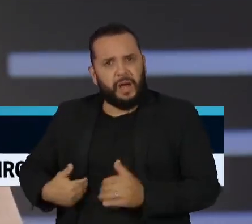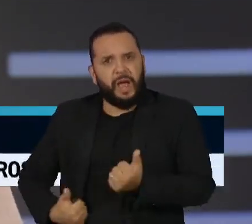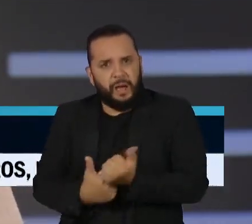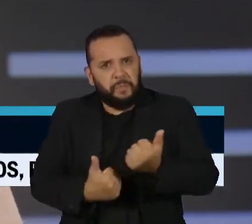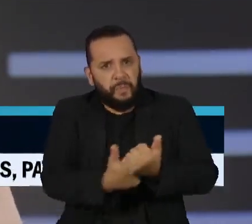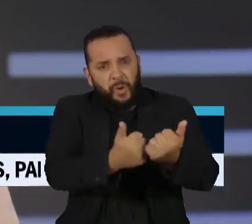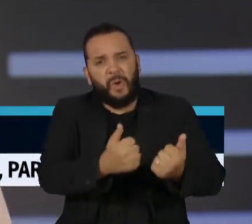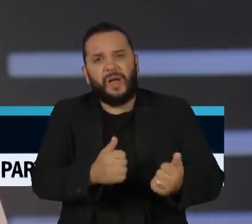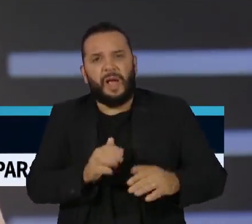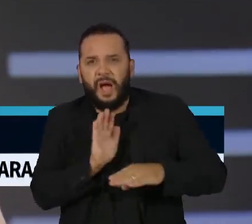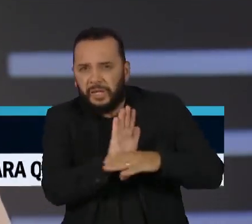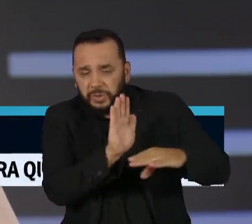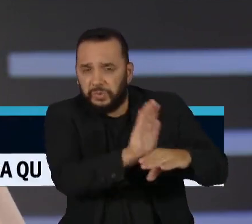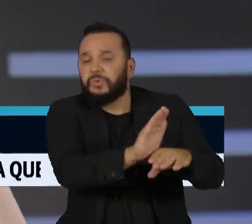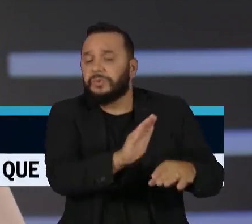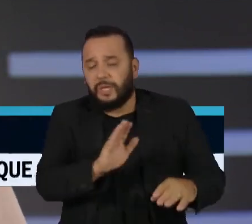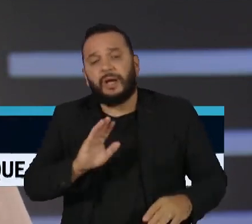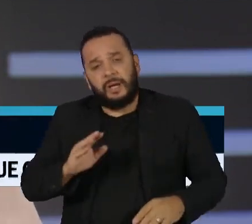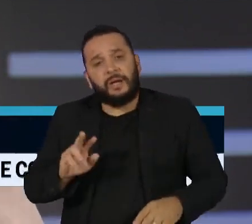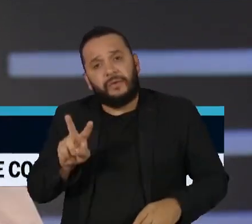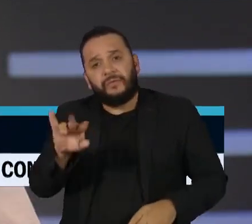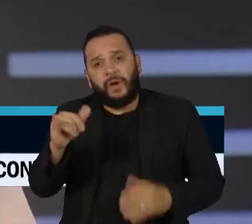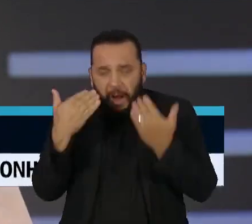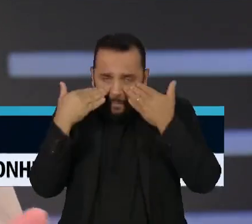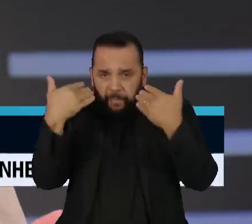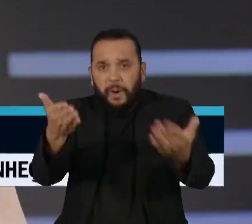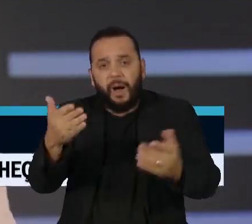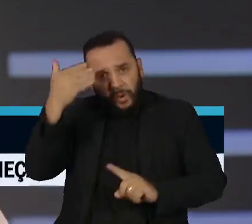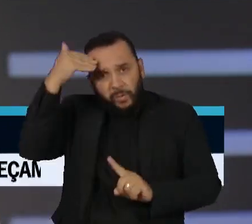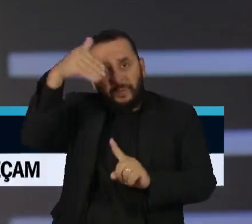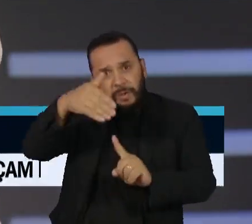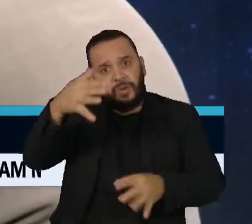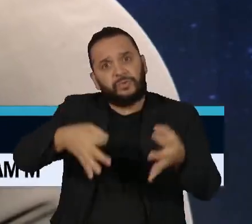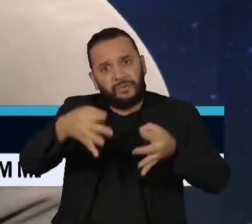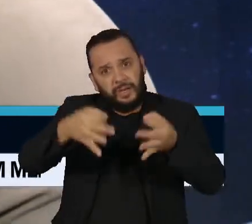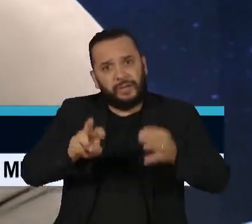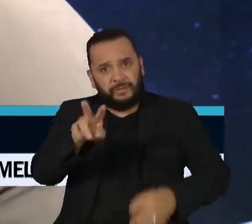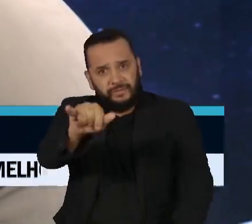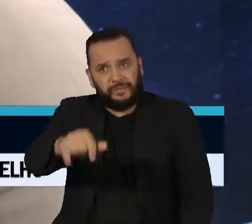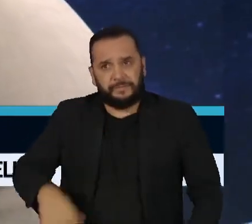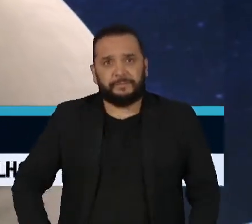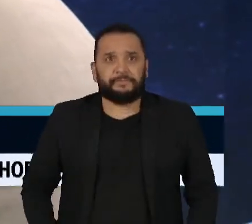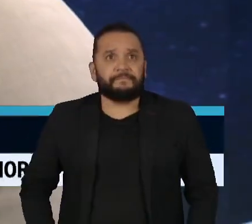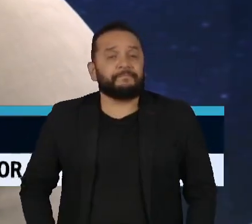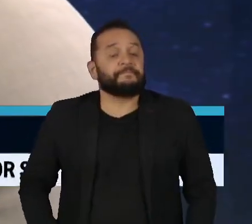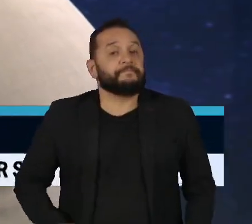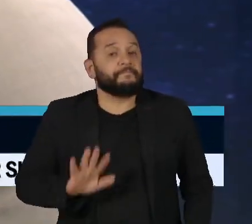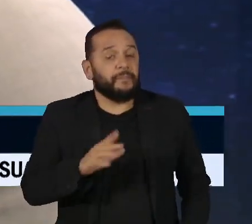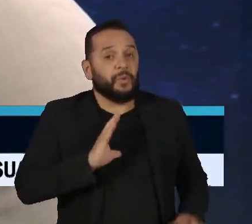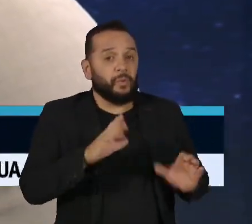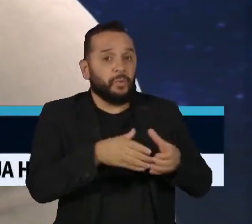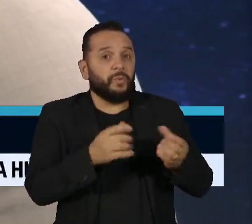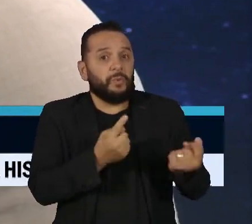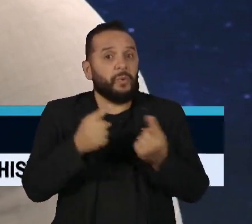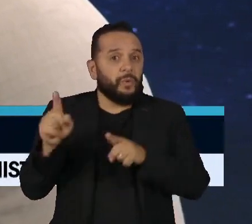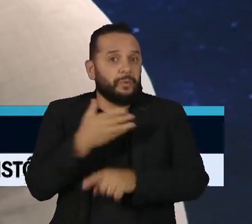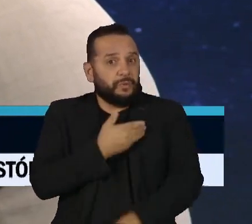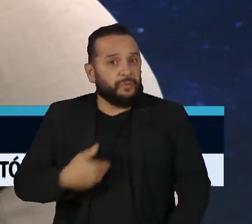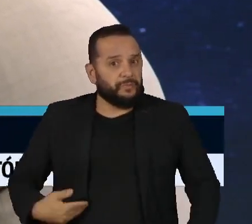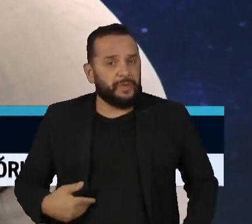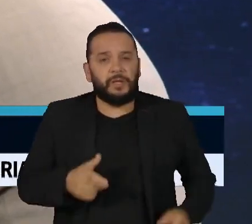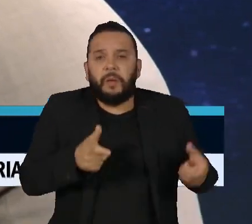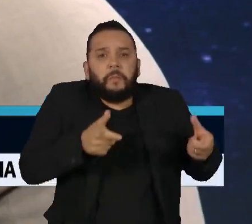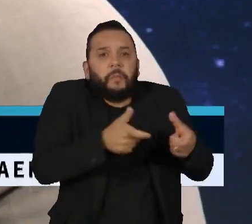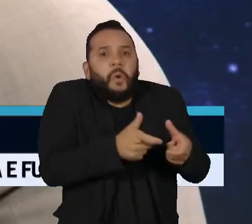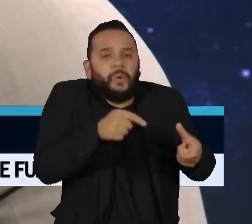estavam facilitando isso vai aparecer bom ser culpados e vão ser julgados agora a oposição sendo minoria Existe alguma chance deles conseguirem